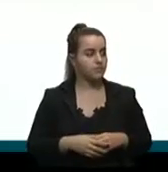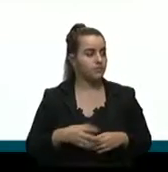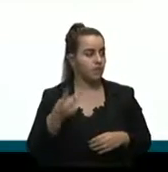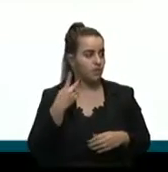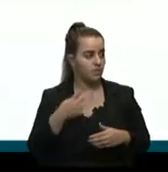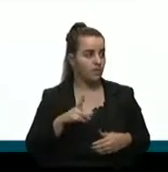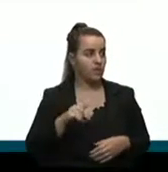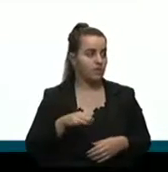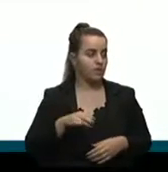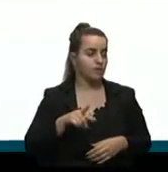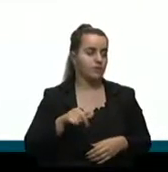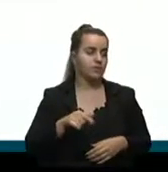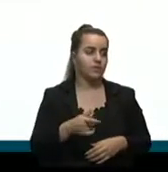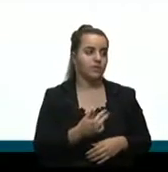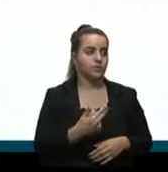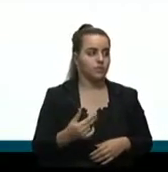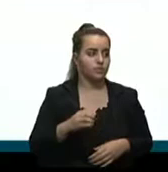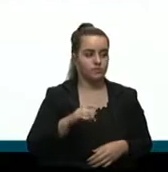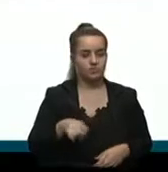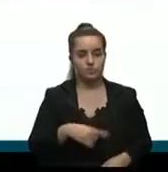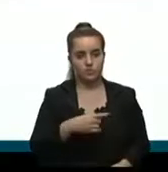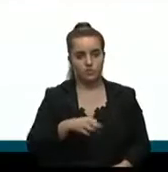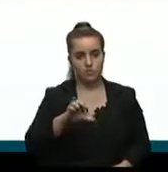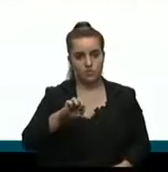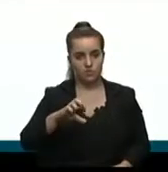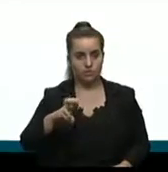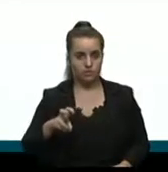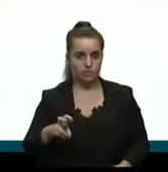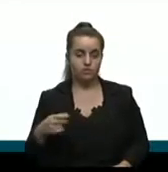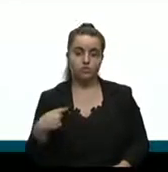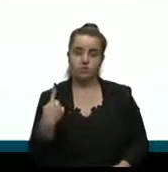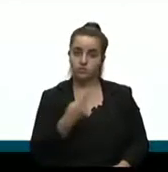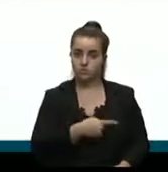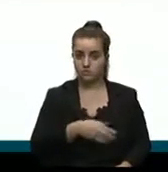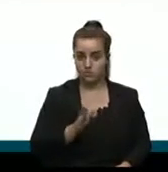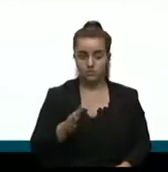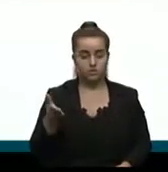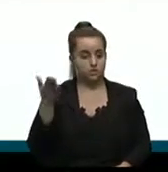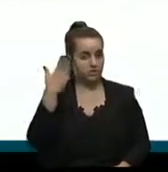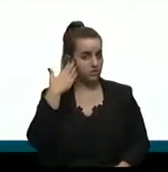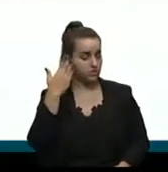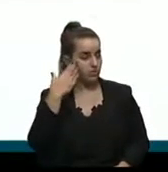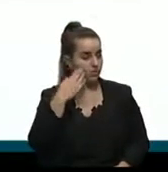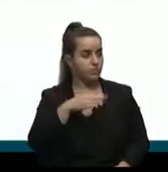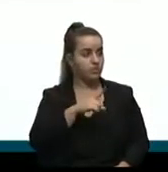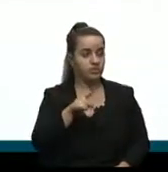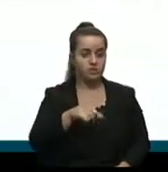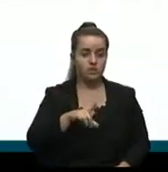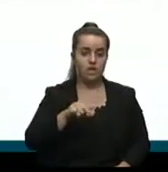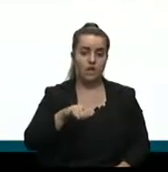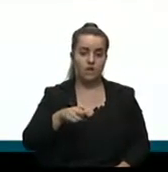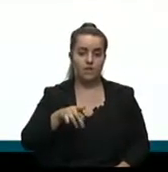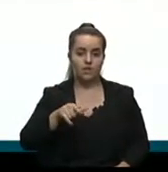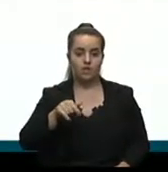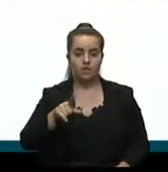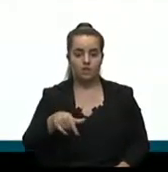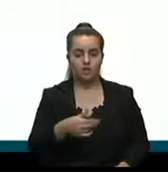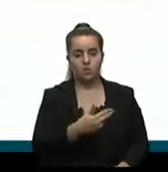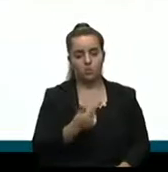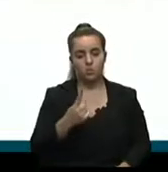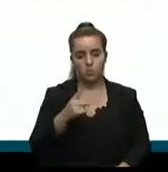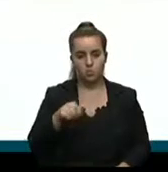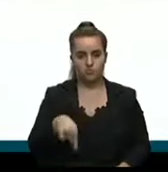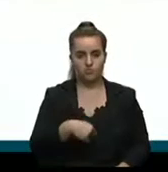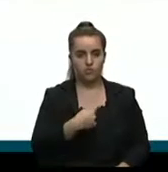Para um lambda igual a 0,95, nós já sabemos que o Z lambda é igual a